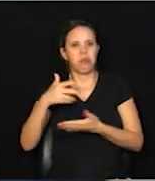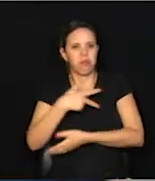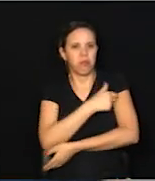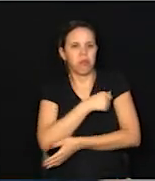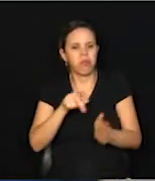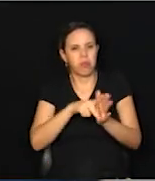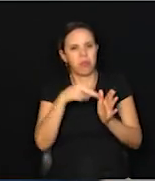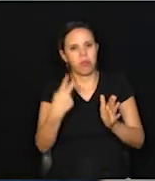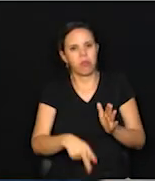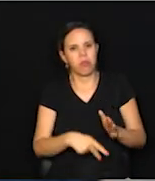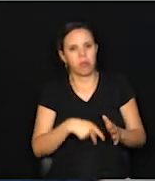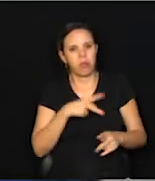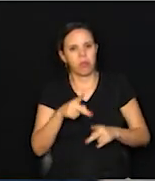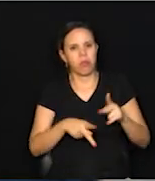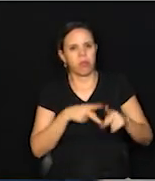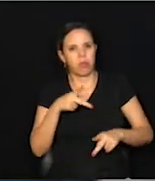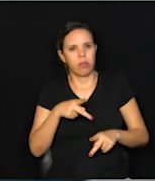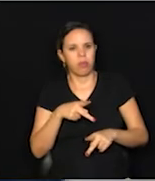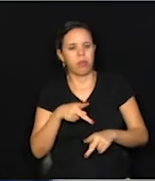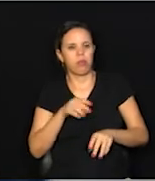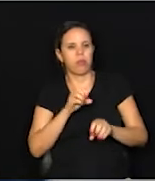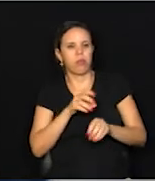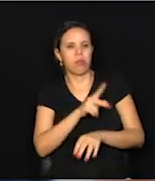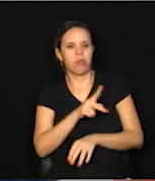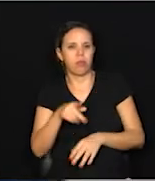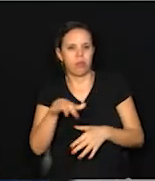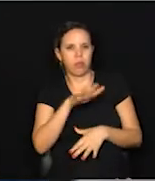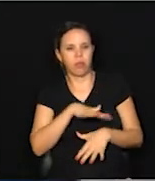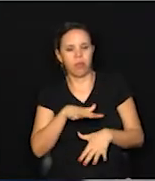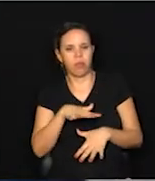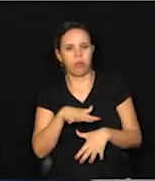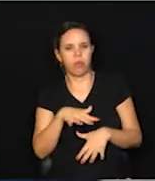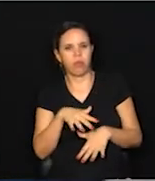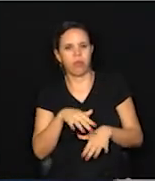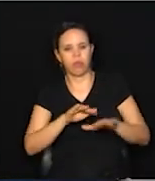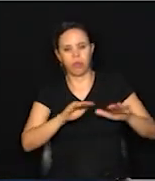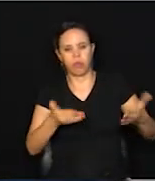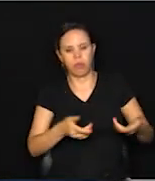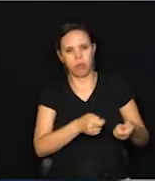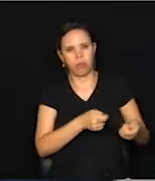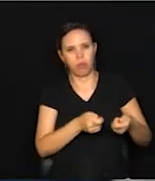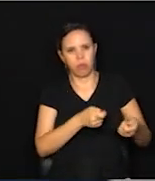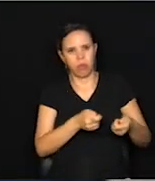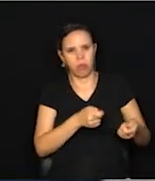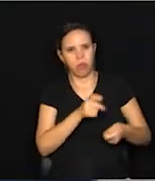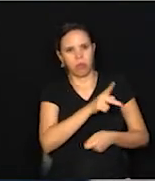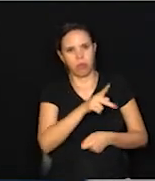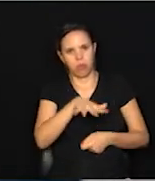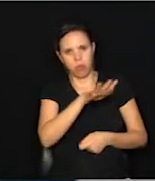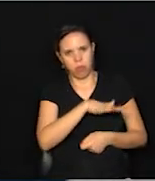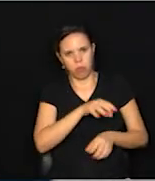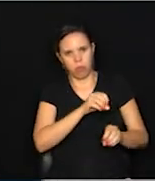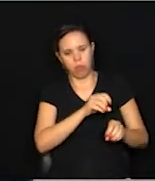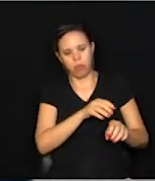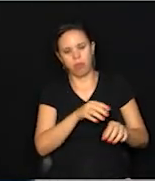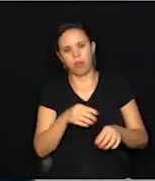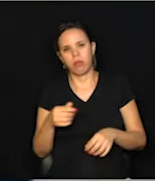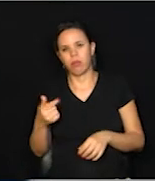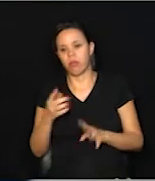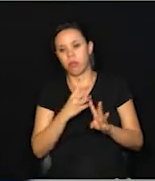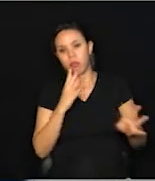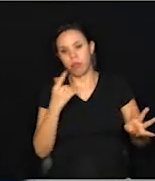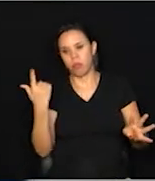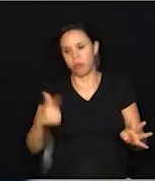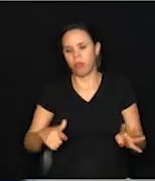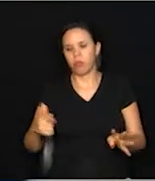para o pessoal do ensino. Então, tinham mesas com controle do pessoal de ensino, era uma fila. A primeira vez era